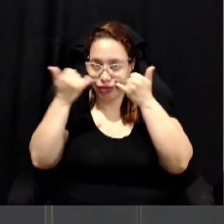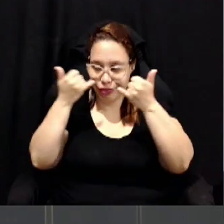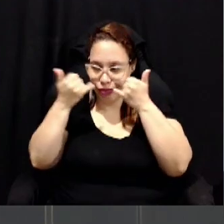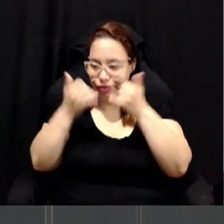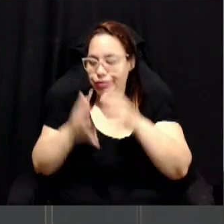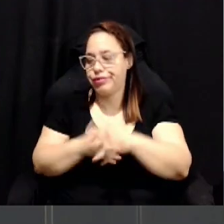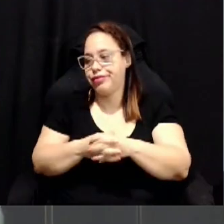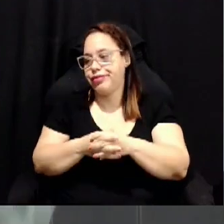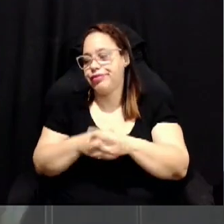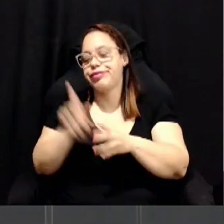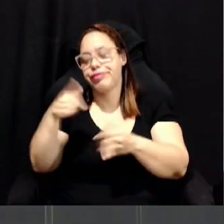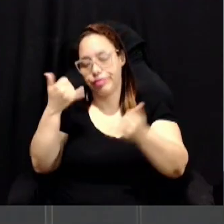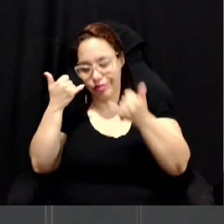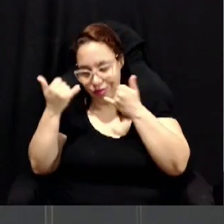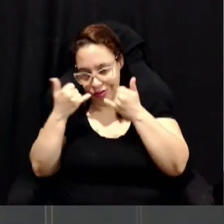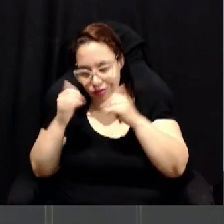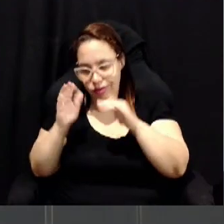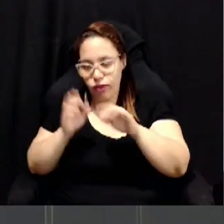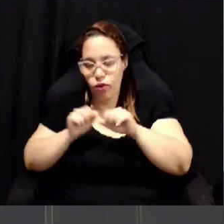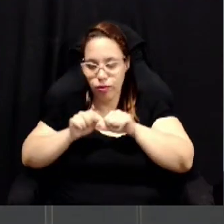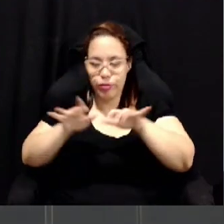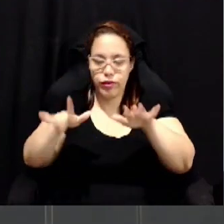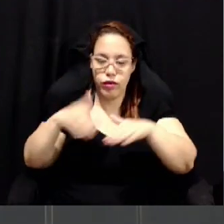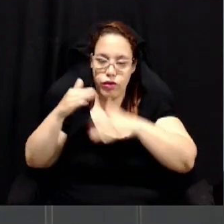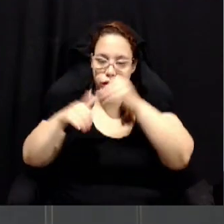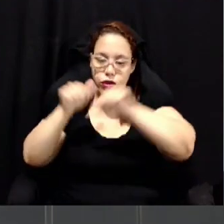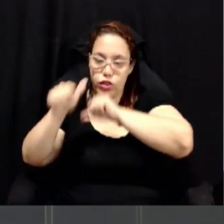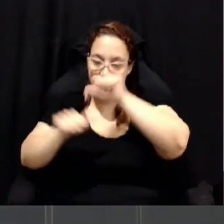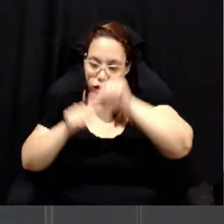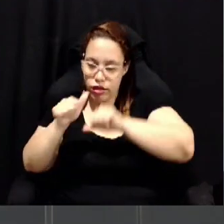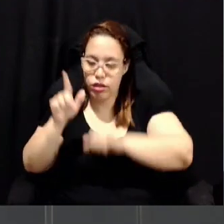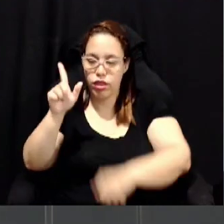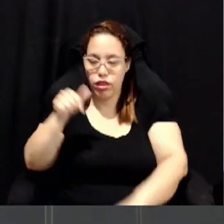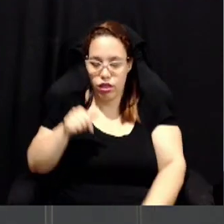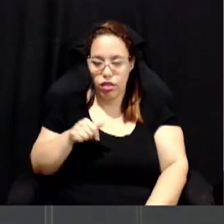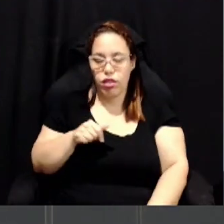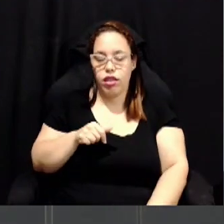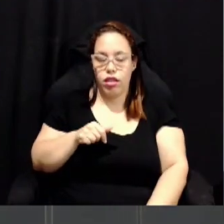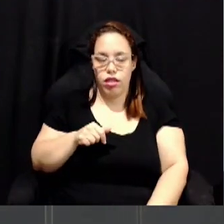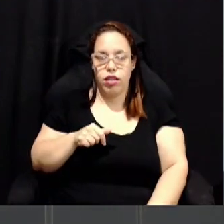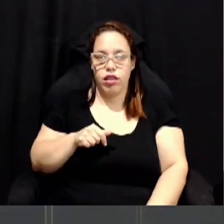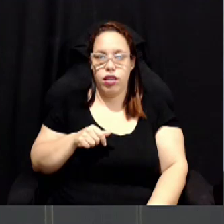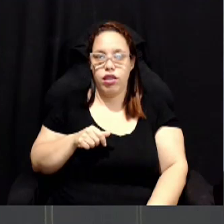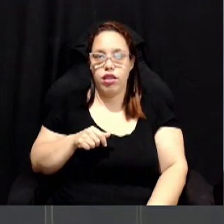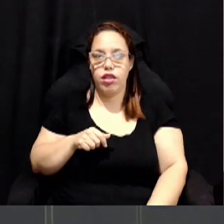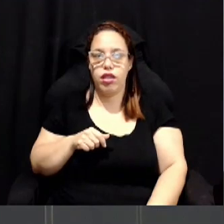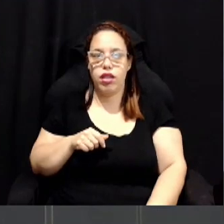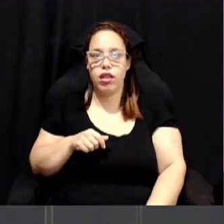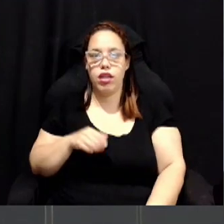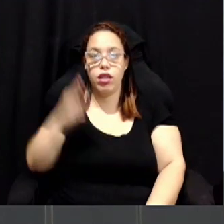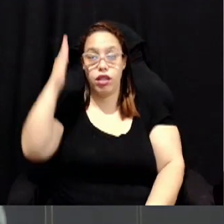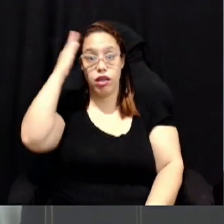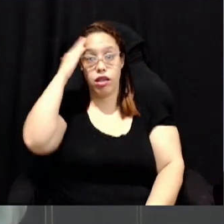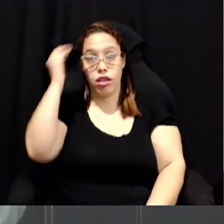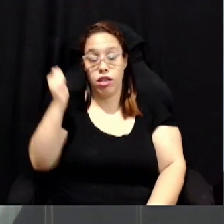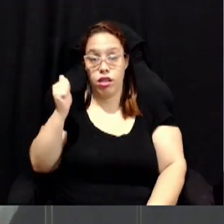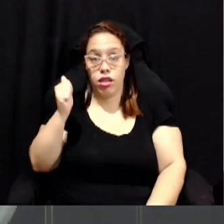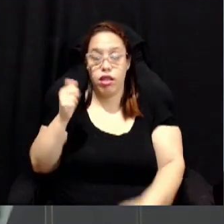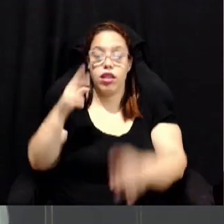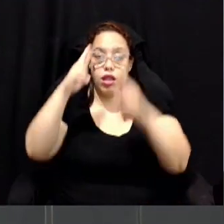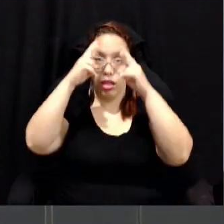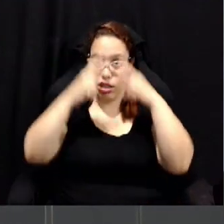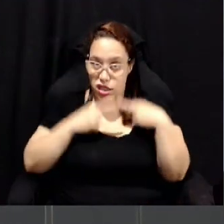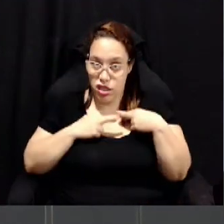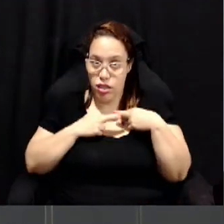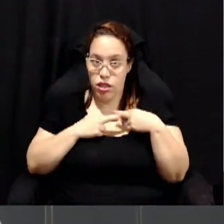informação, como eu já disse, que vai gerar a transformação. É a informação que vai fazer com que as pessoas entendam, respeitem,